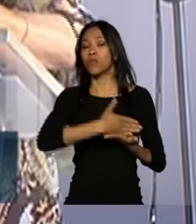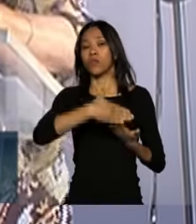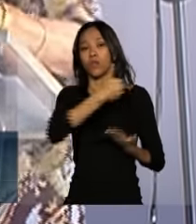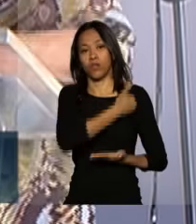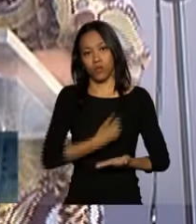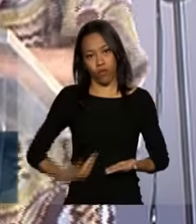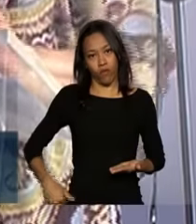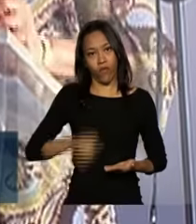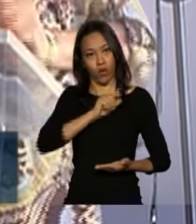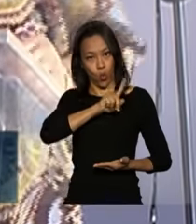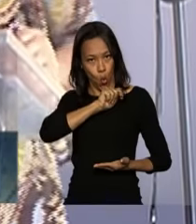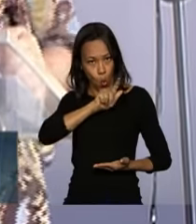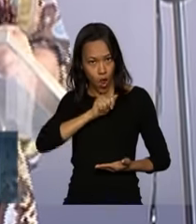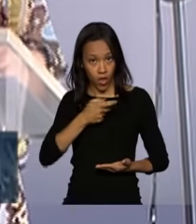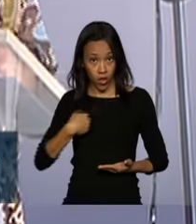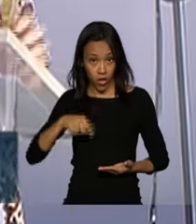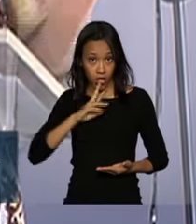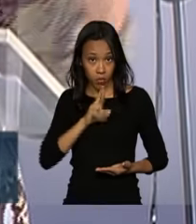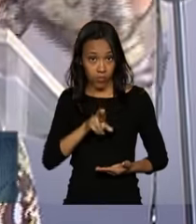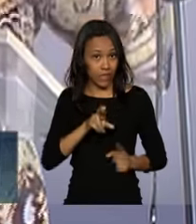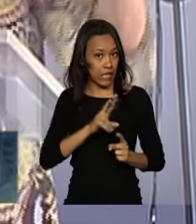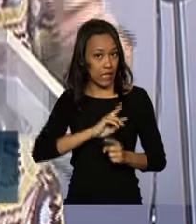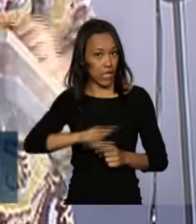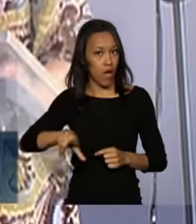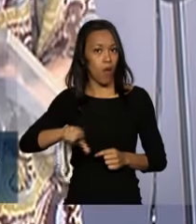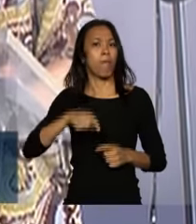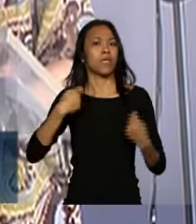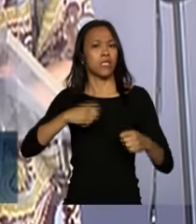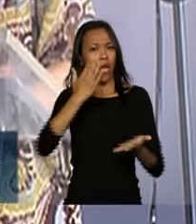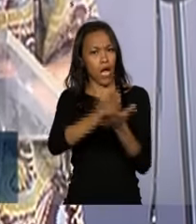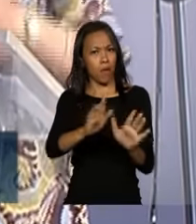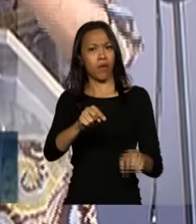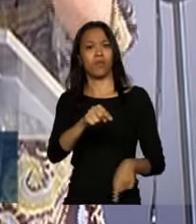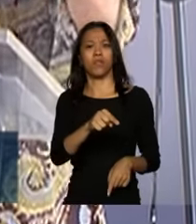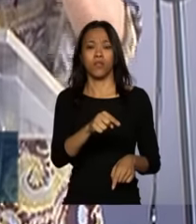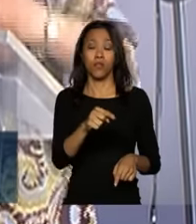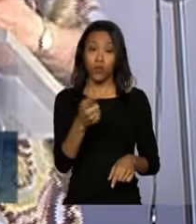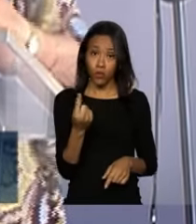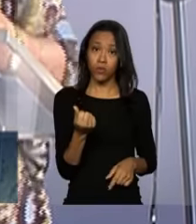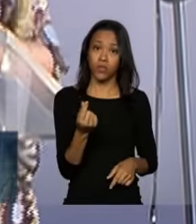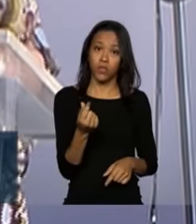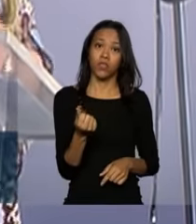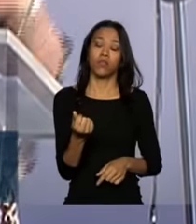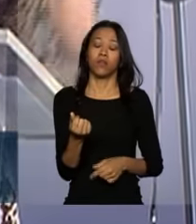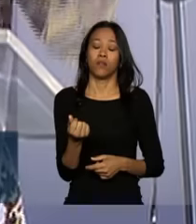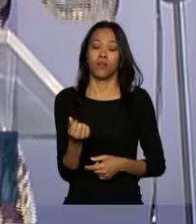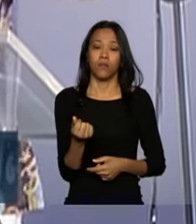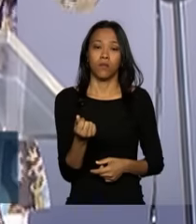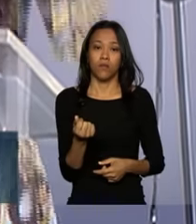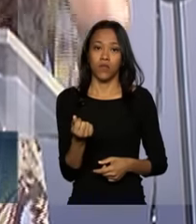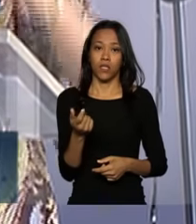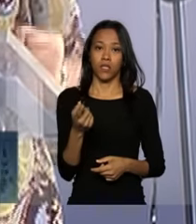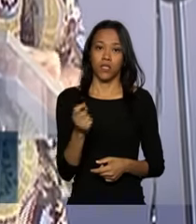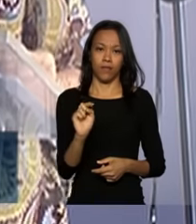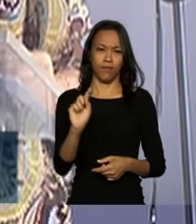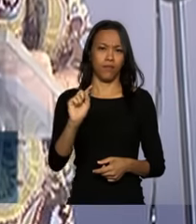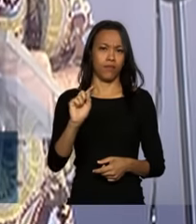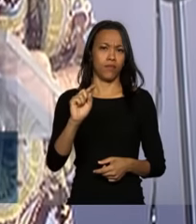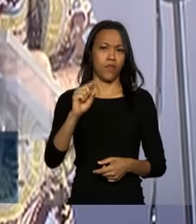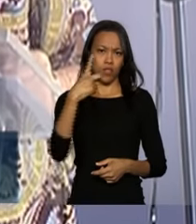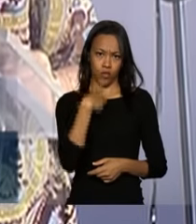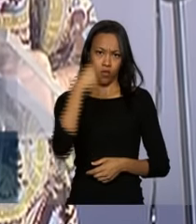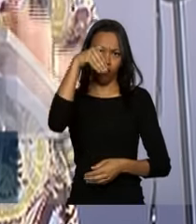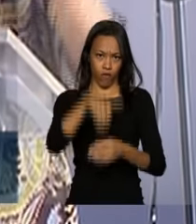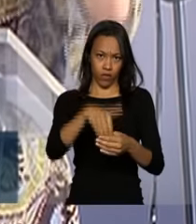falamos: não, tem de acabar com isso. O dinheiro que nós somos, depois da eleição,